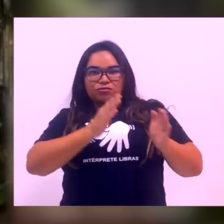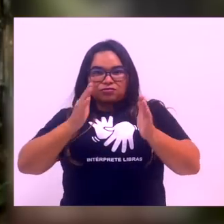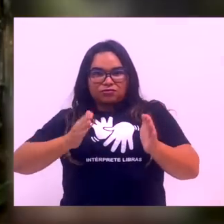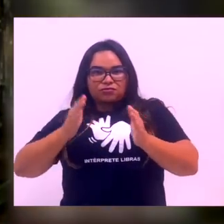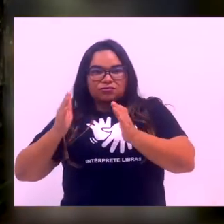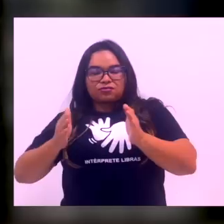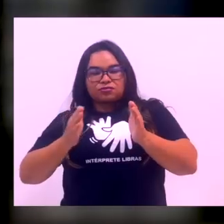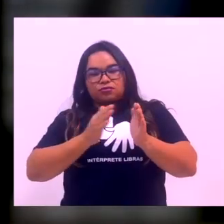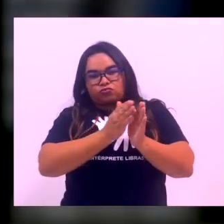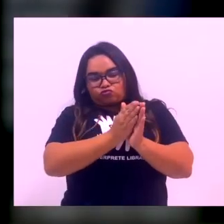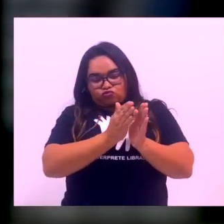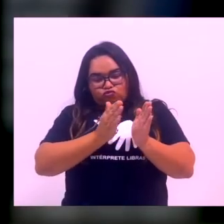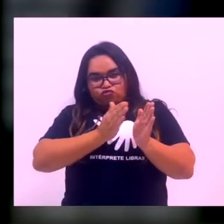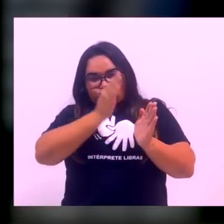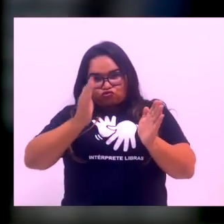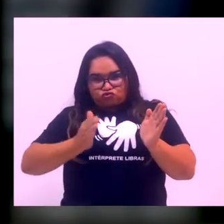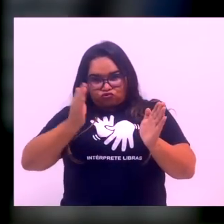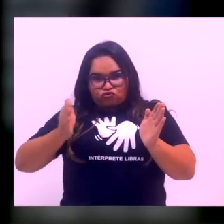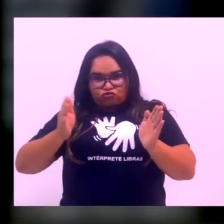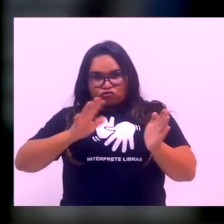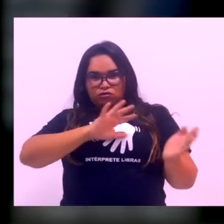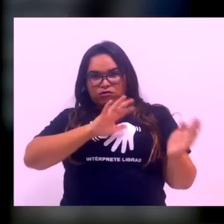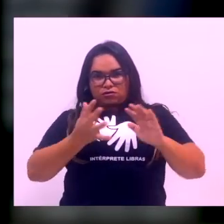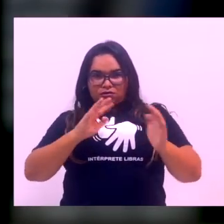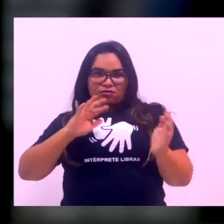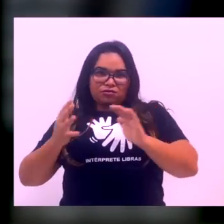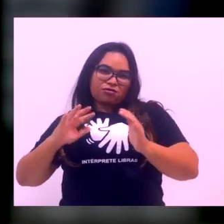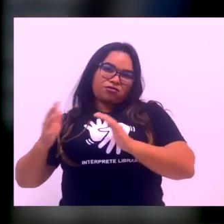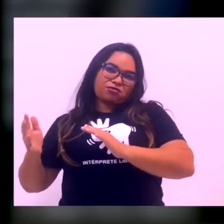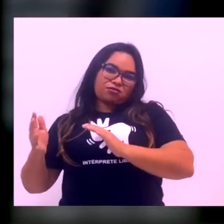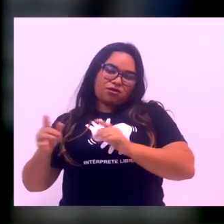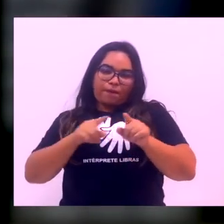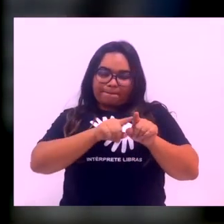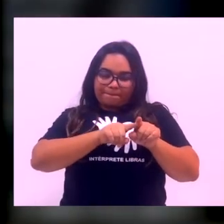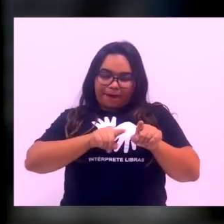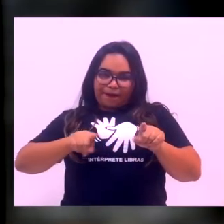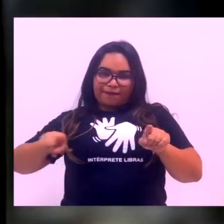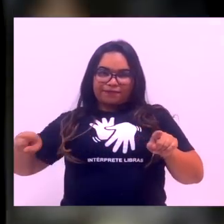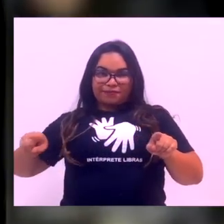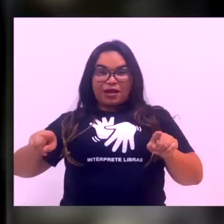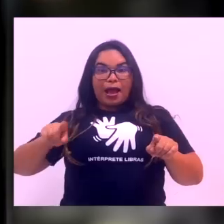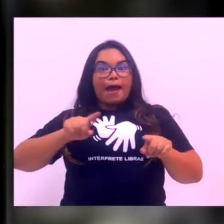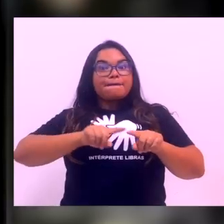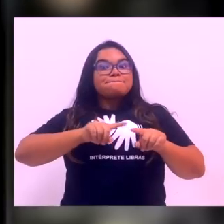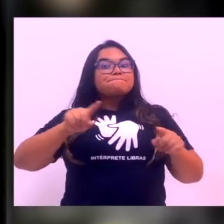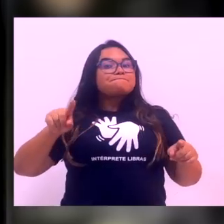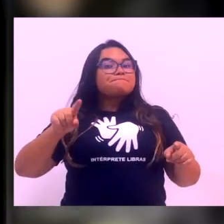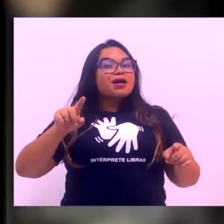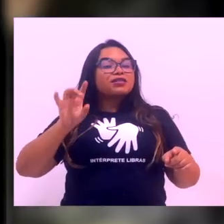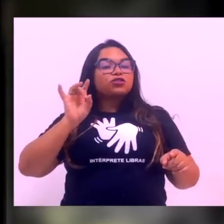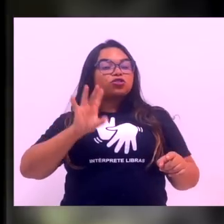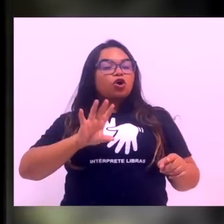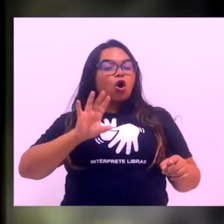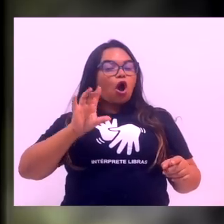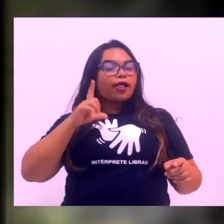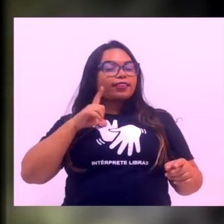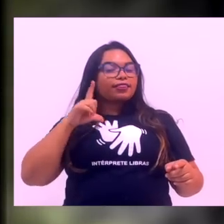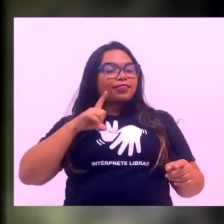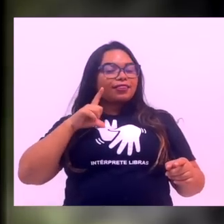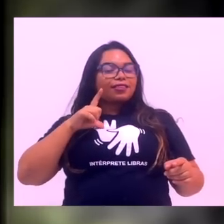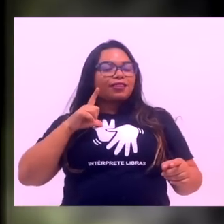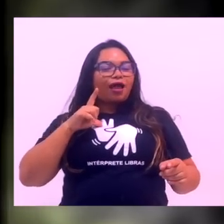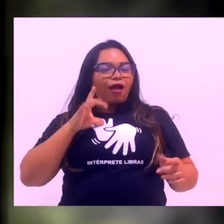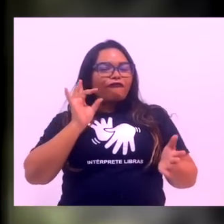outro, então, isso não faz sentido? Claro que faz. Mas somente se